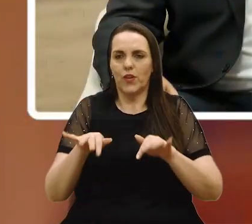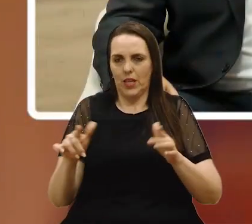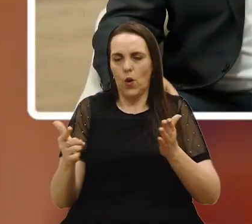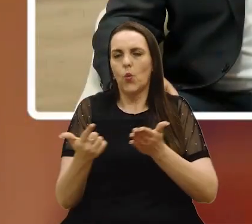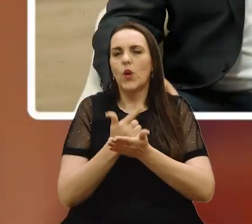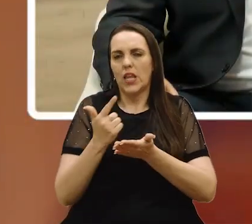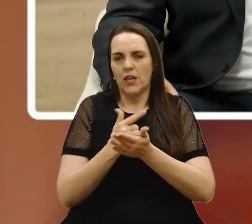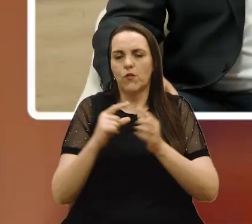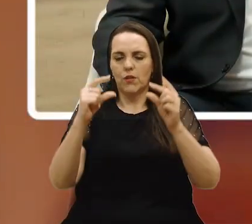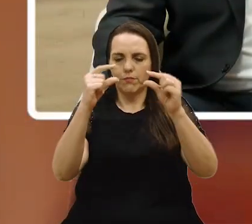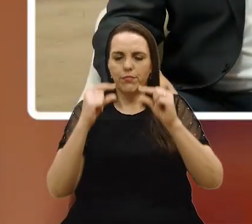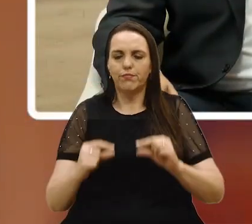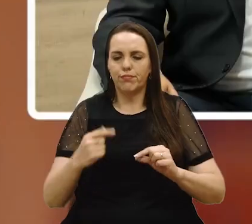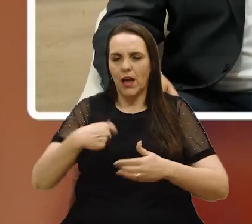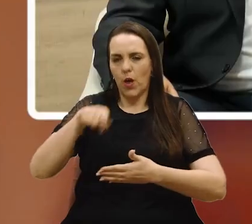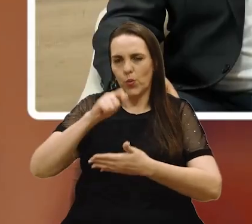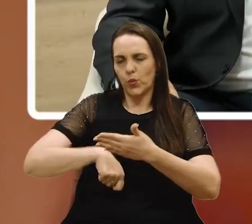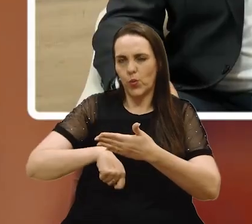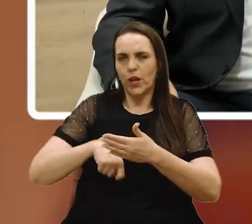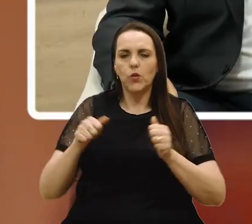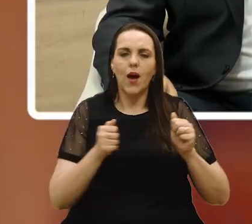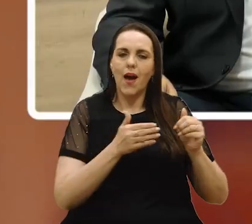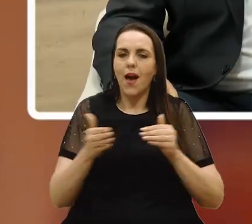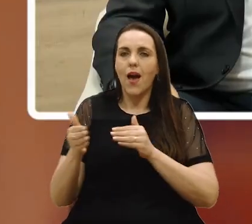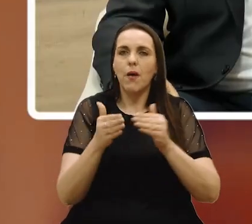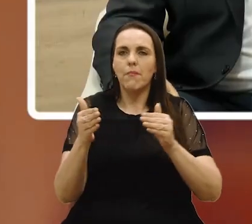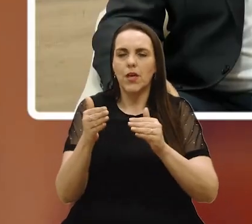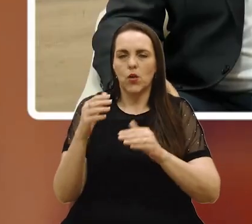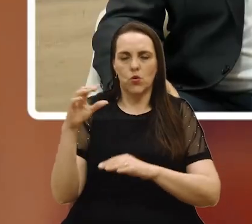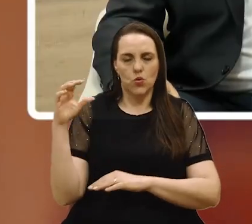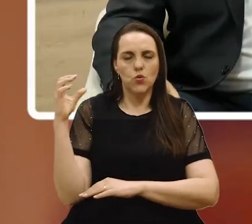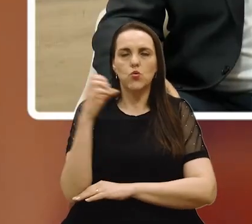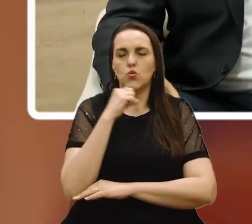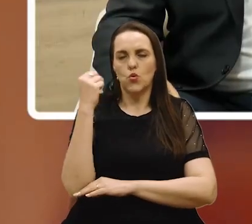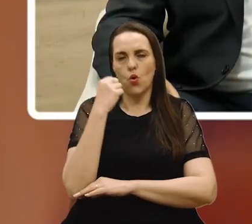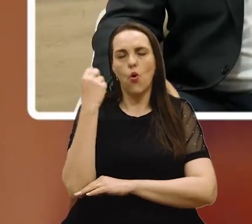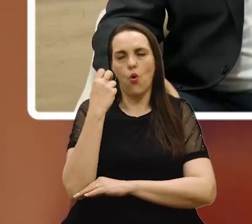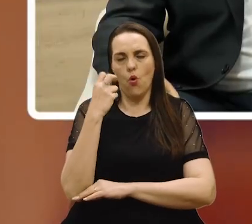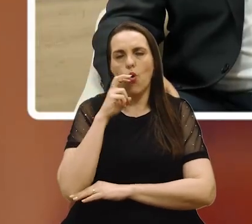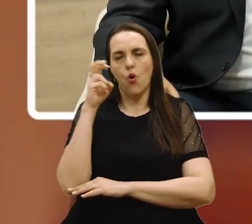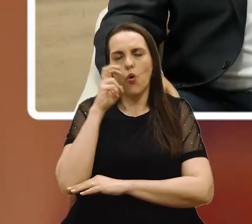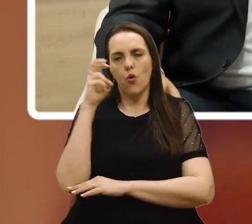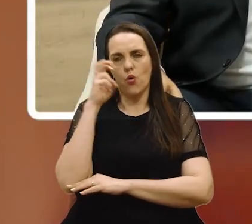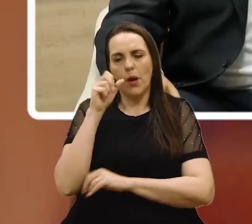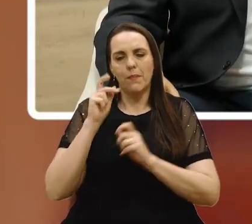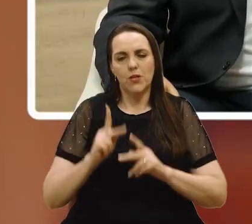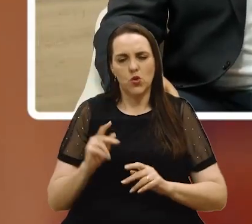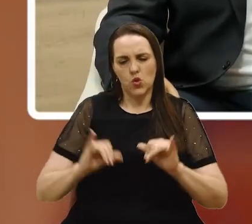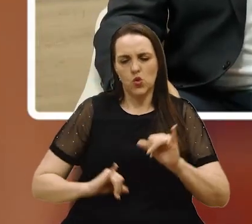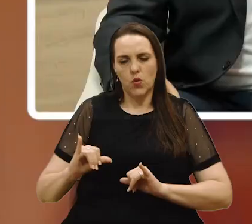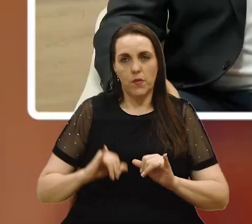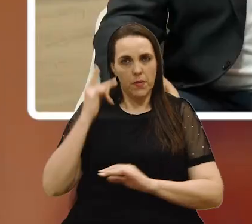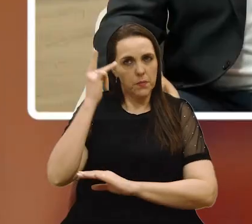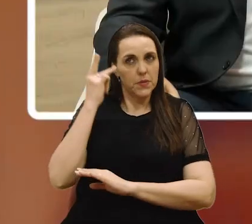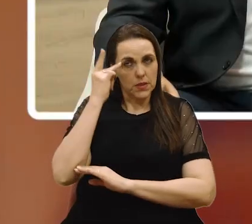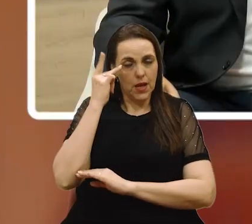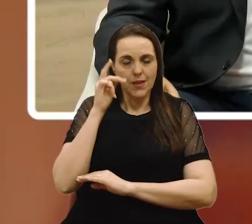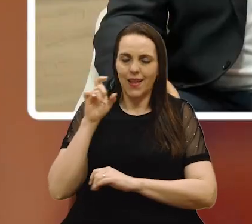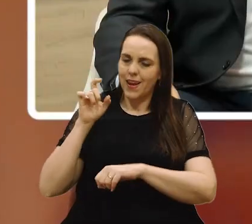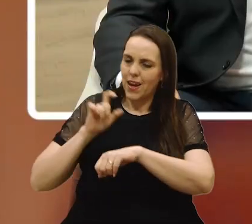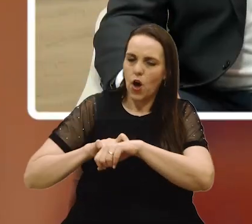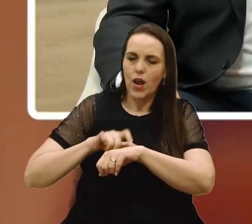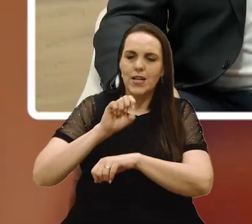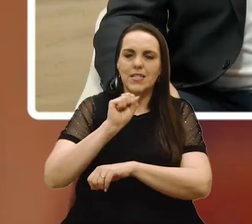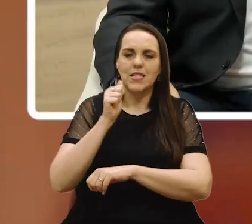final do livro, tem a nota da autora, eu dou todos os caminhos de socorro a uma pessoa em sofrimento psíquico, desde o imediato, que é o